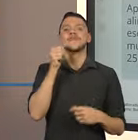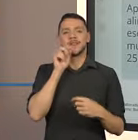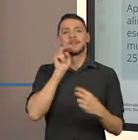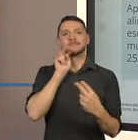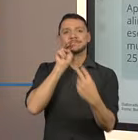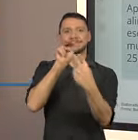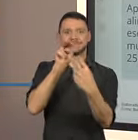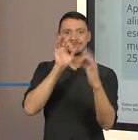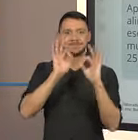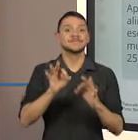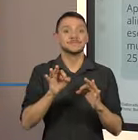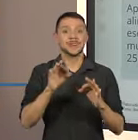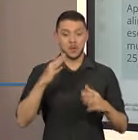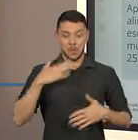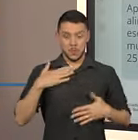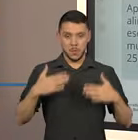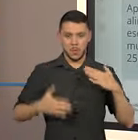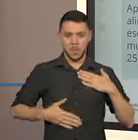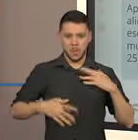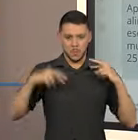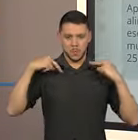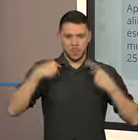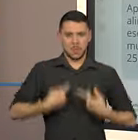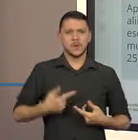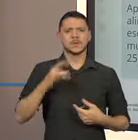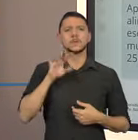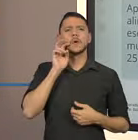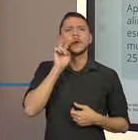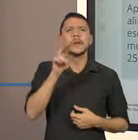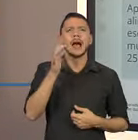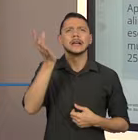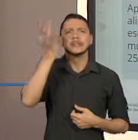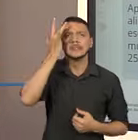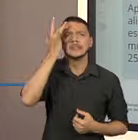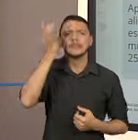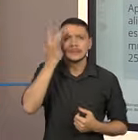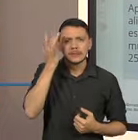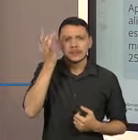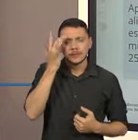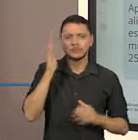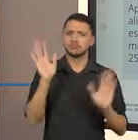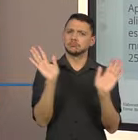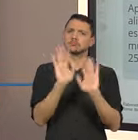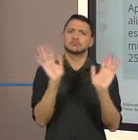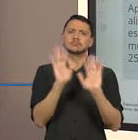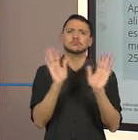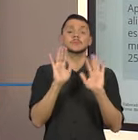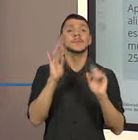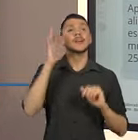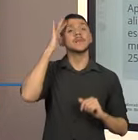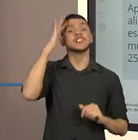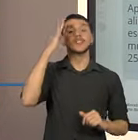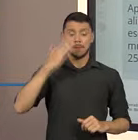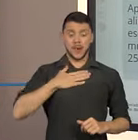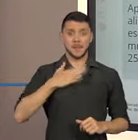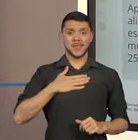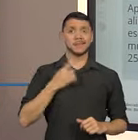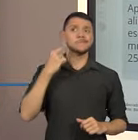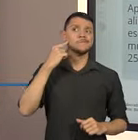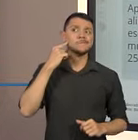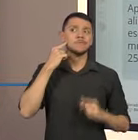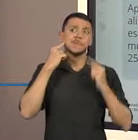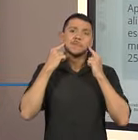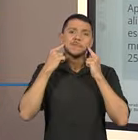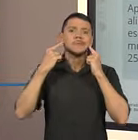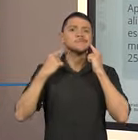sobre corpo humano, você não tem que só que olhar o mapa e ficar memorizando, tá bem? Começa a imaginar a situação em você, tá bom? Vai se